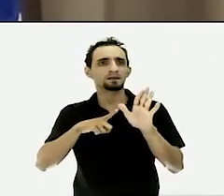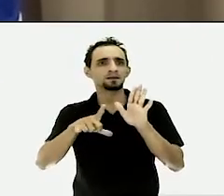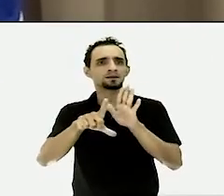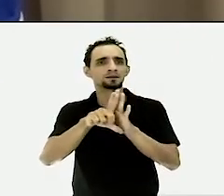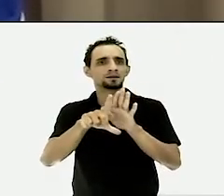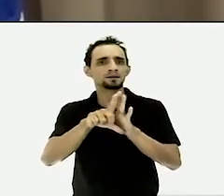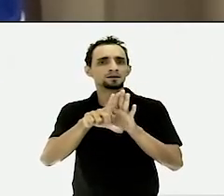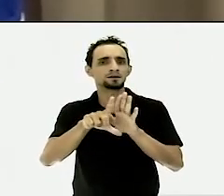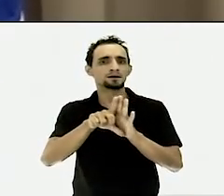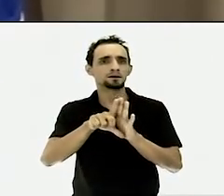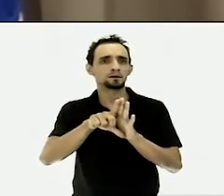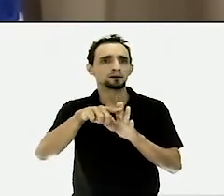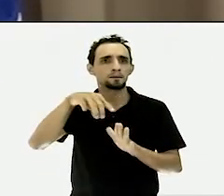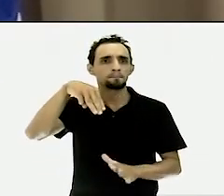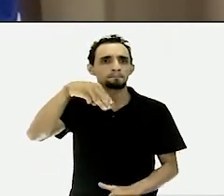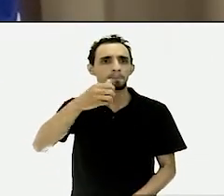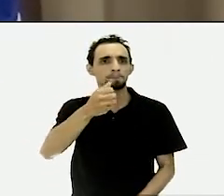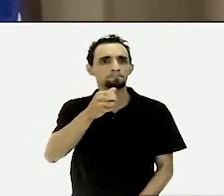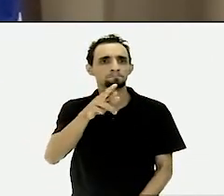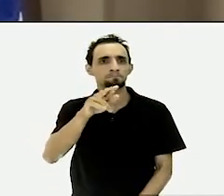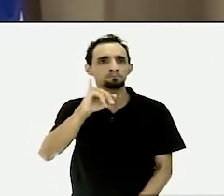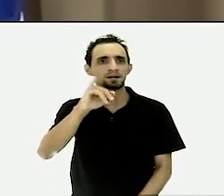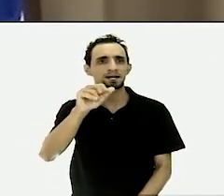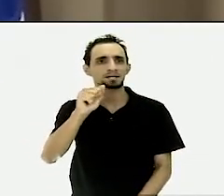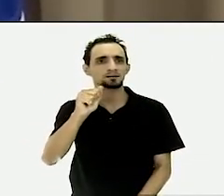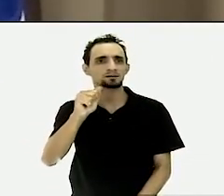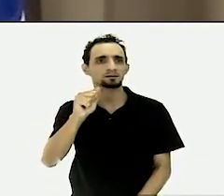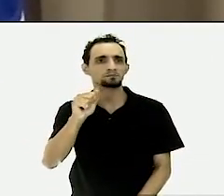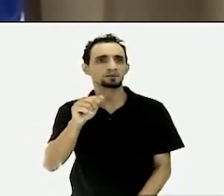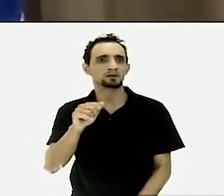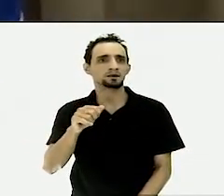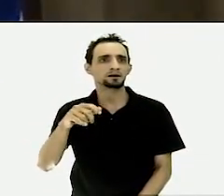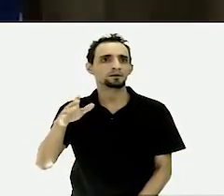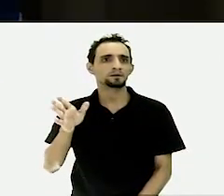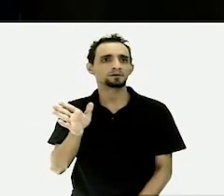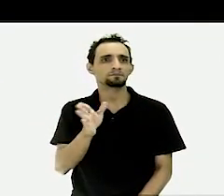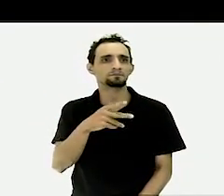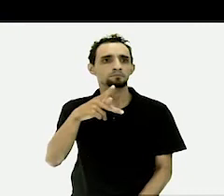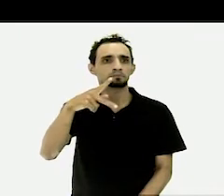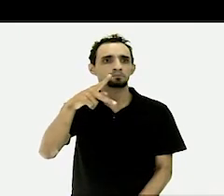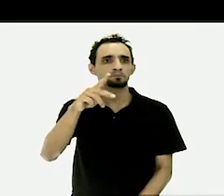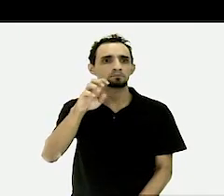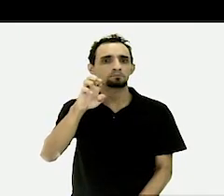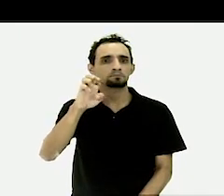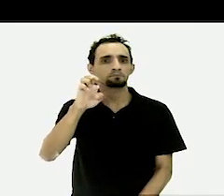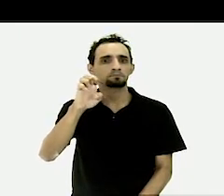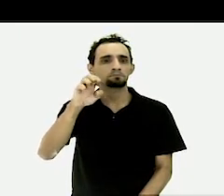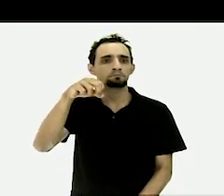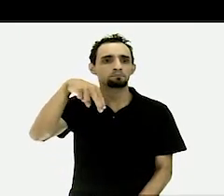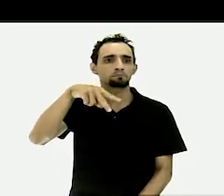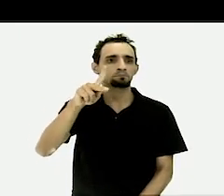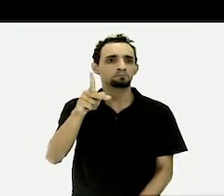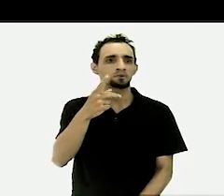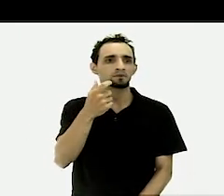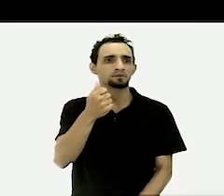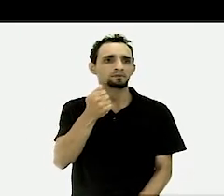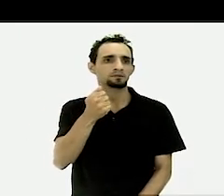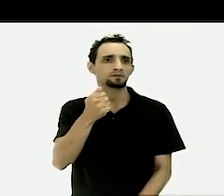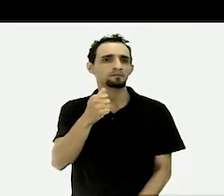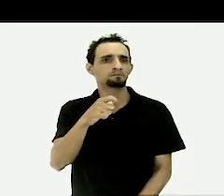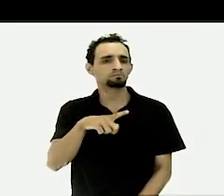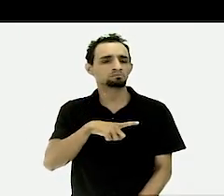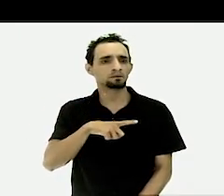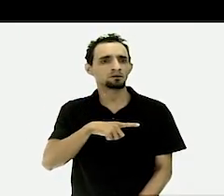de 2006. E o número dela, para quem não sabe, é 11.340. E se você é mulher, está me